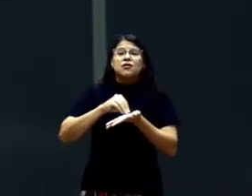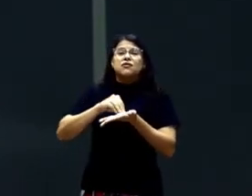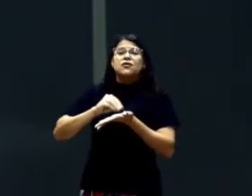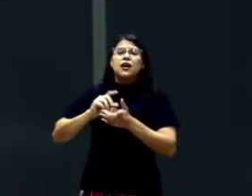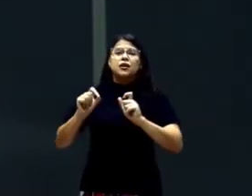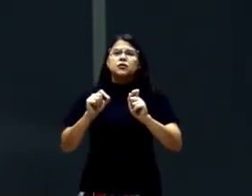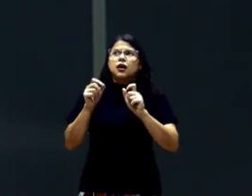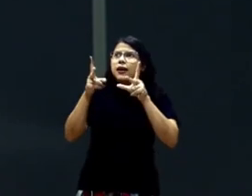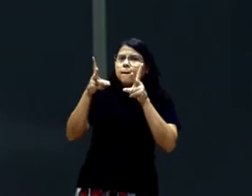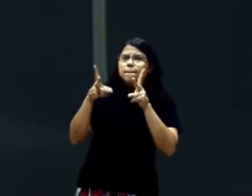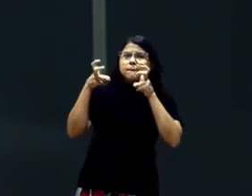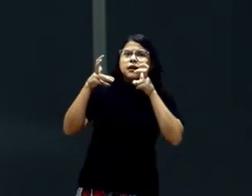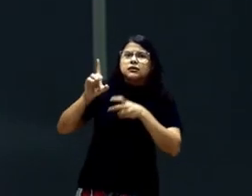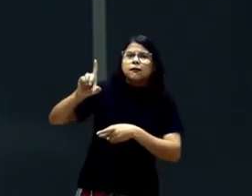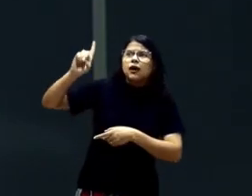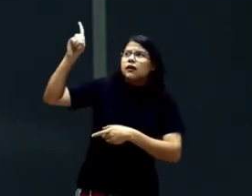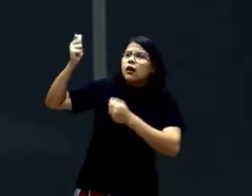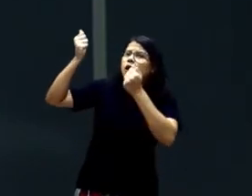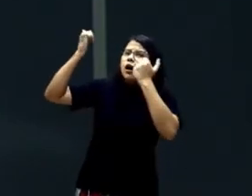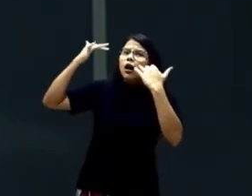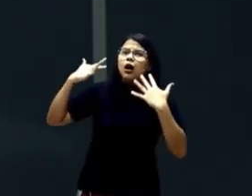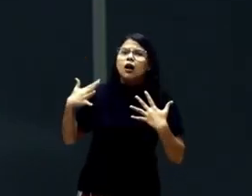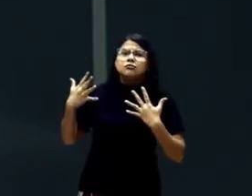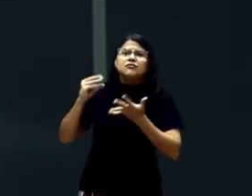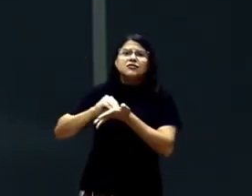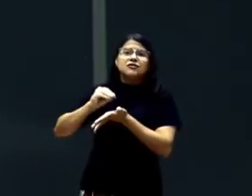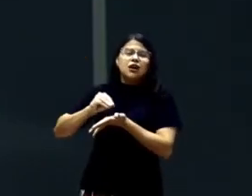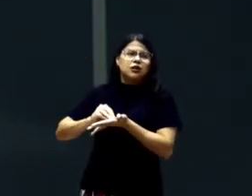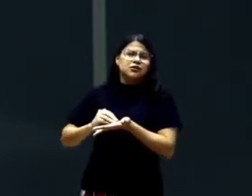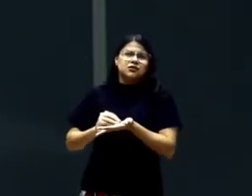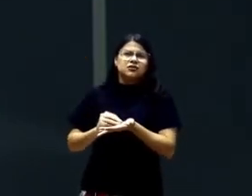tem feito nas nossas vidas. Isso é comum.